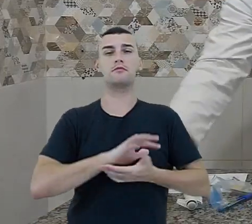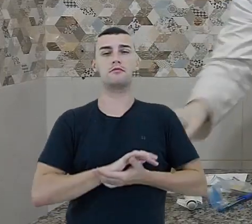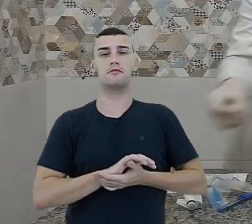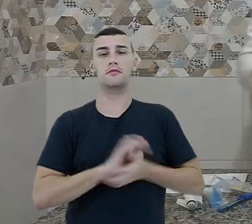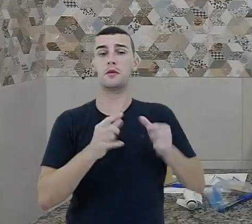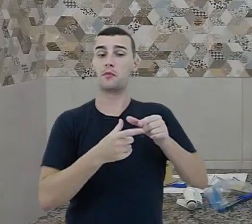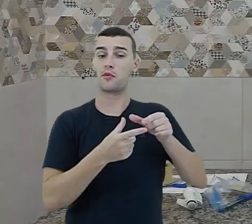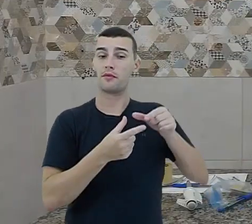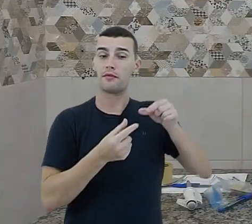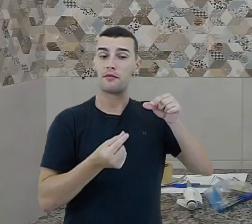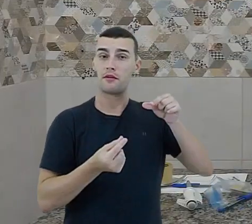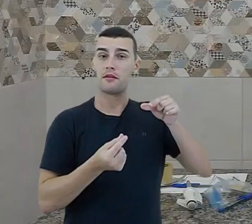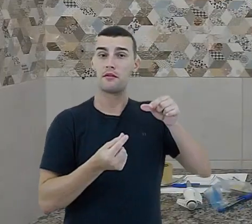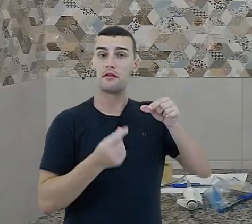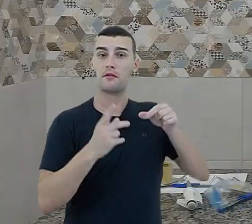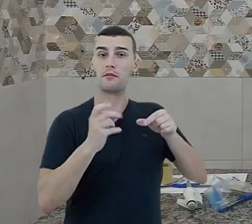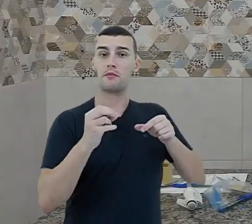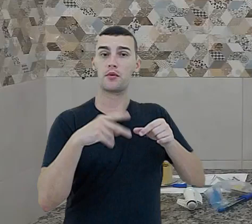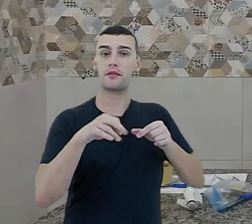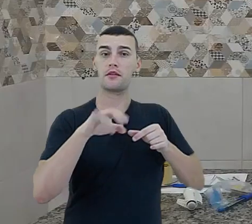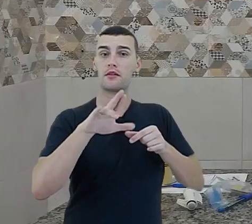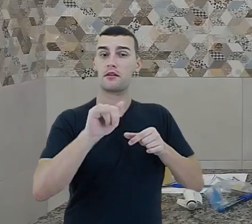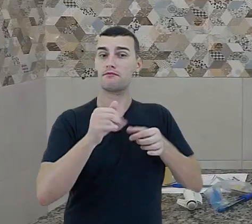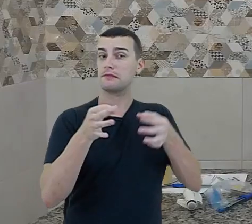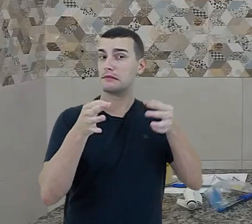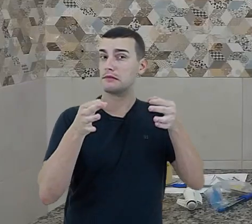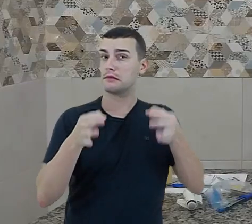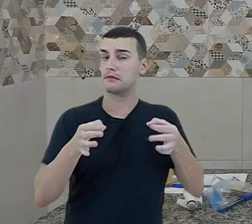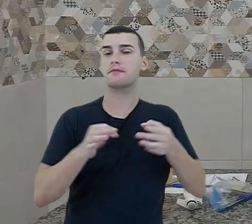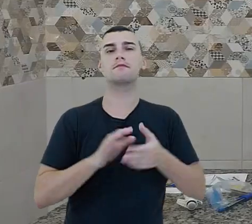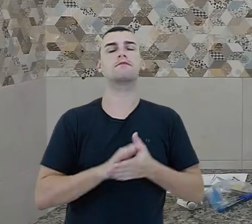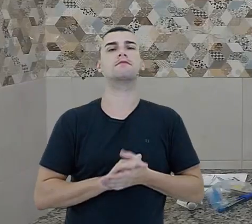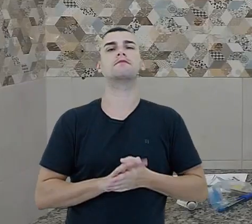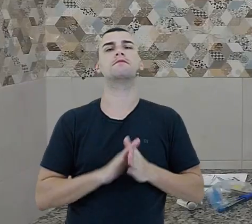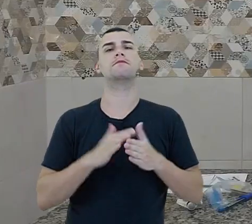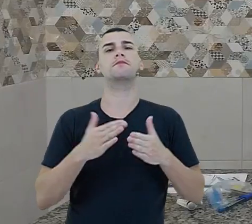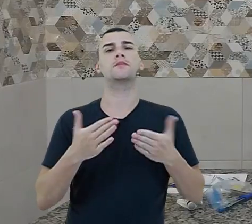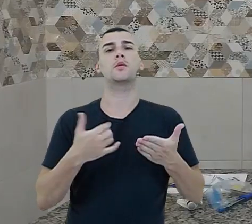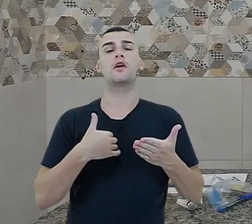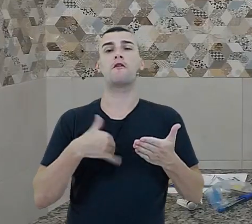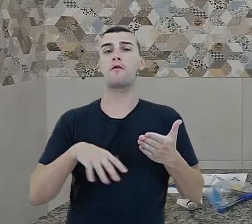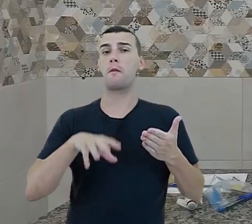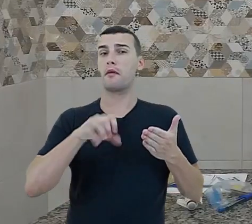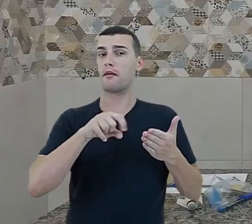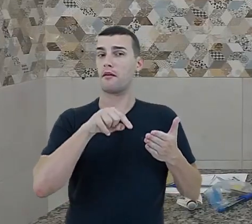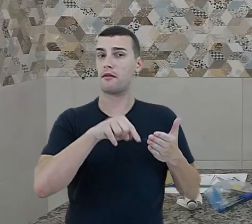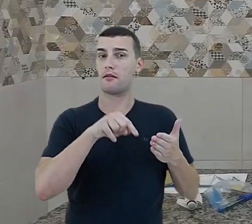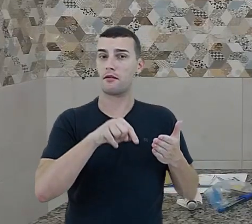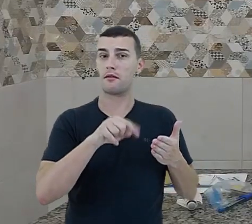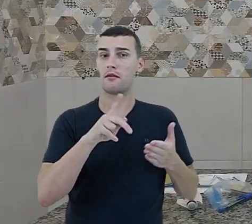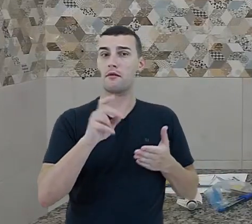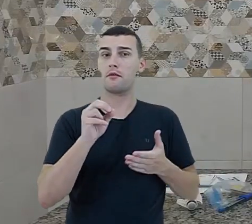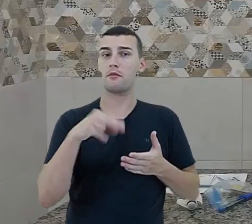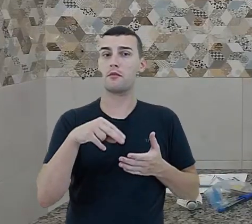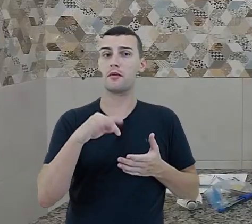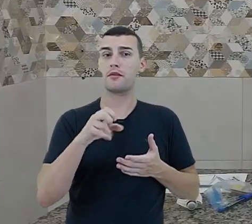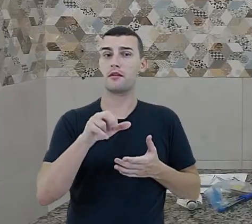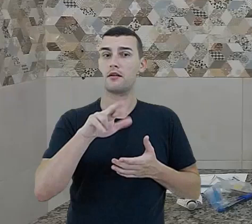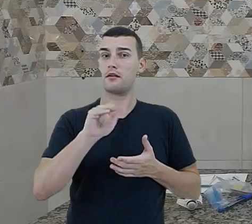eu escolho a ponteira correta. Então lembre-se que quando eu coleto uma ponteira num